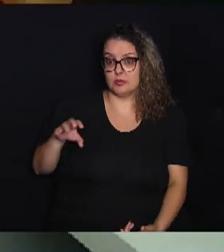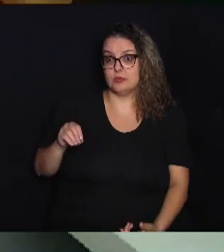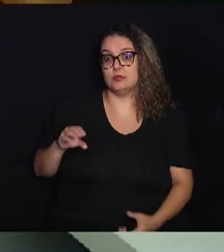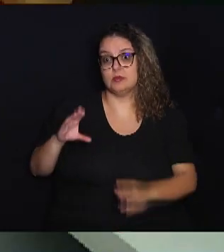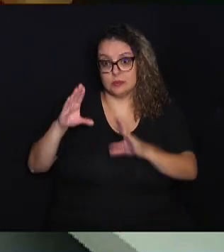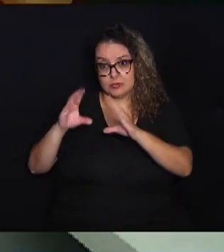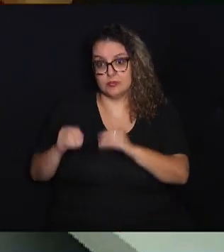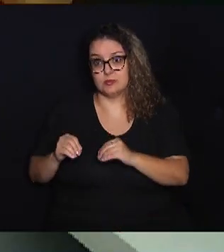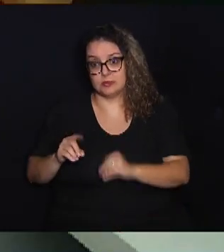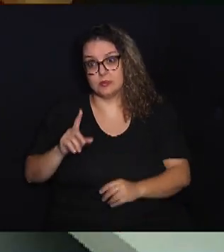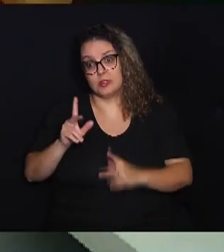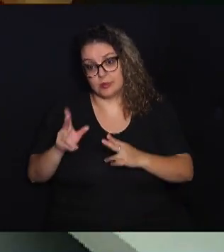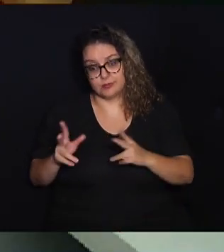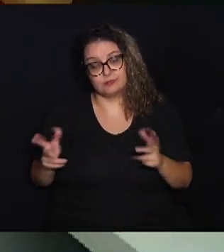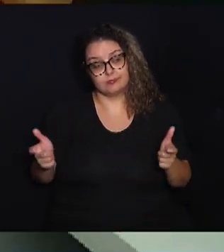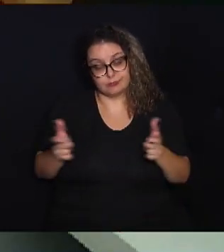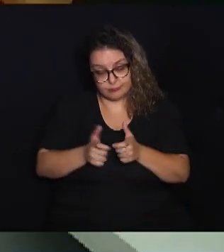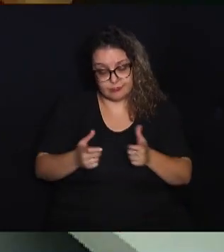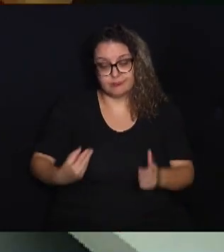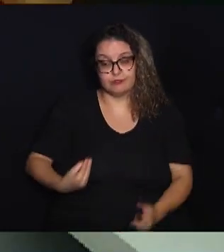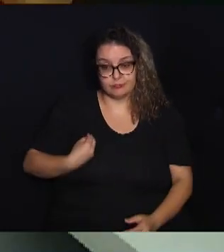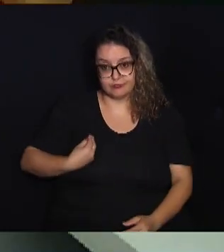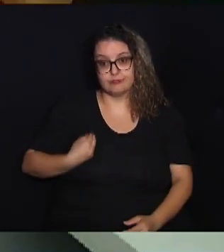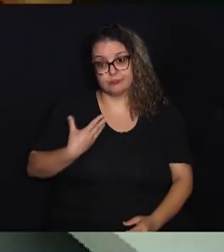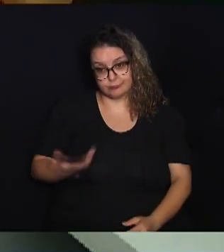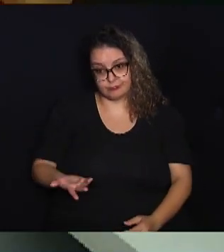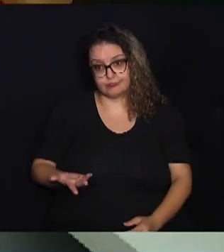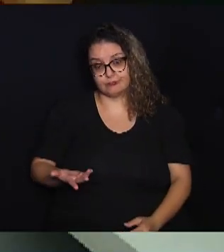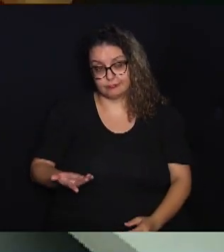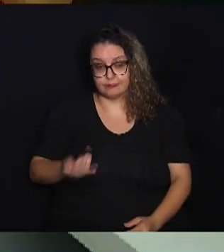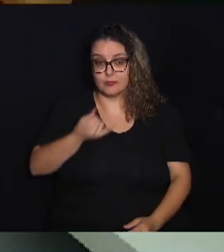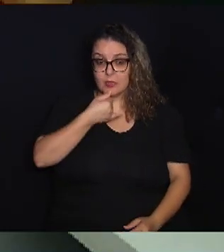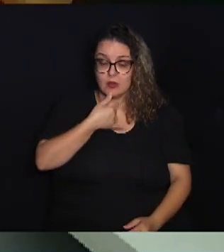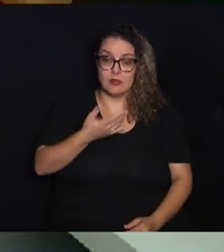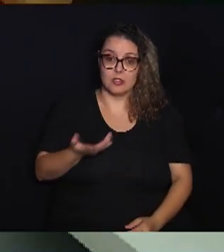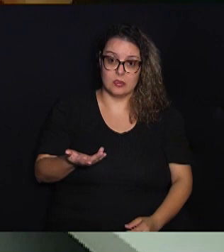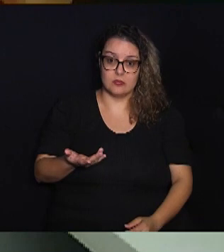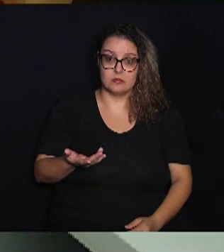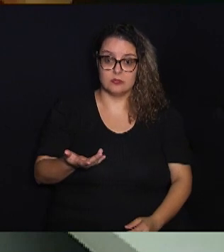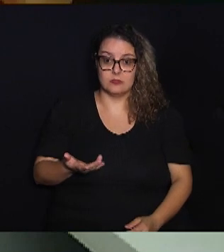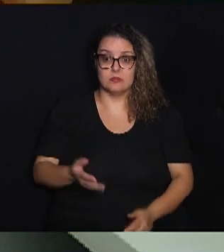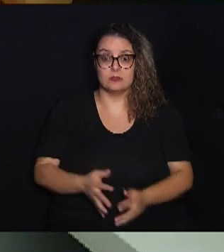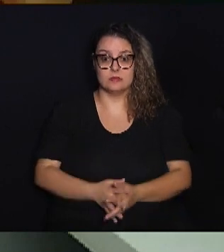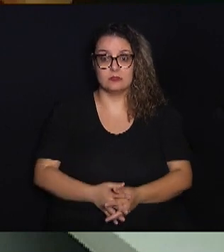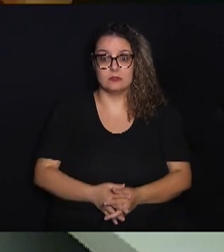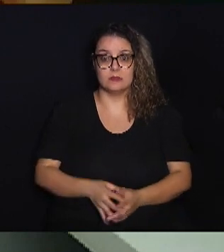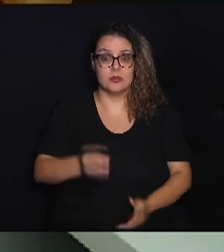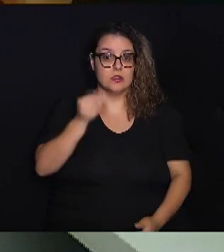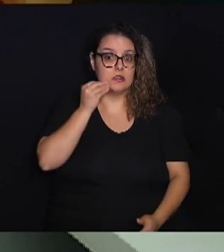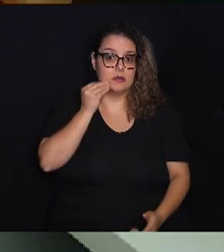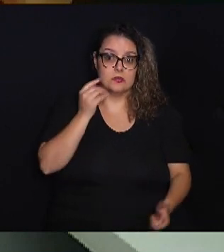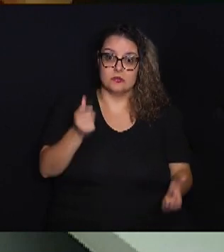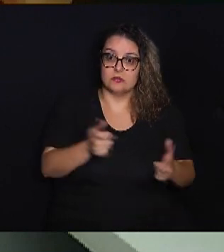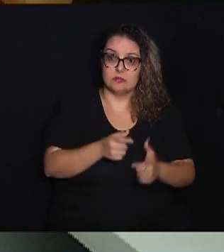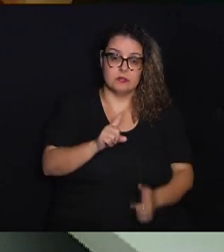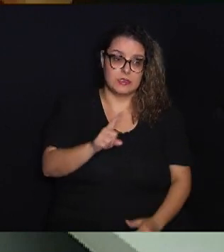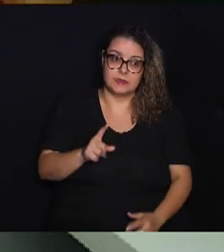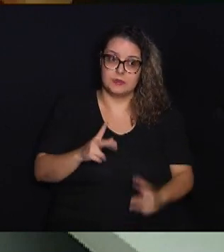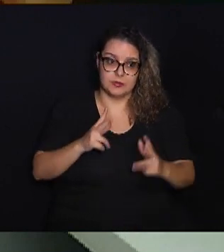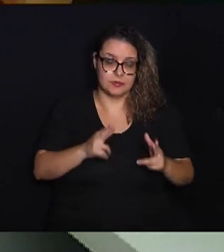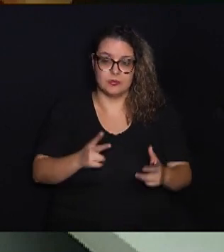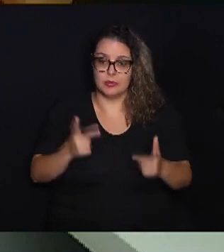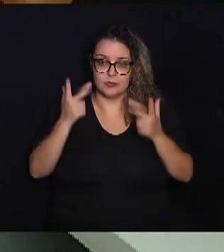igual encurtamento da expectativa de vida, infelizmente. Então, tentamos amenizar, mas nunca vai ser igual ao que